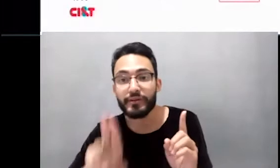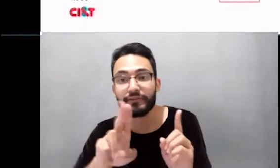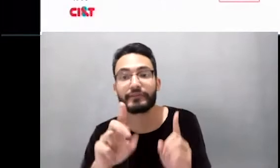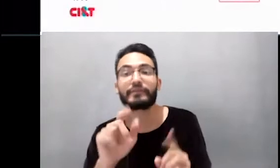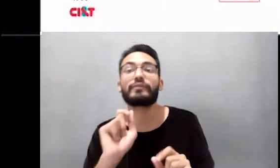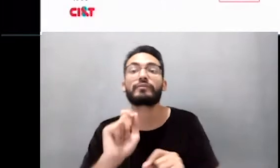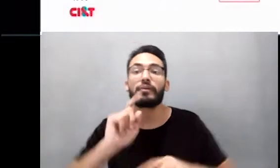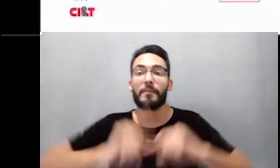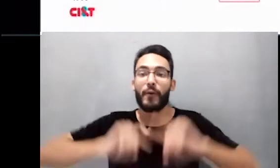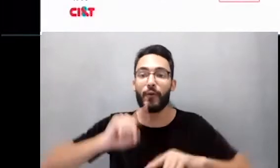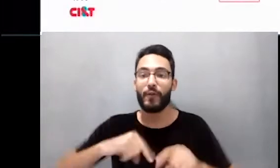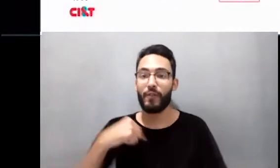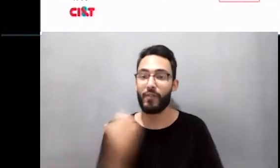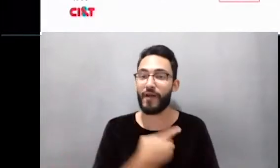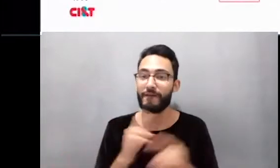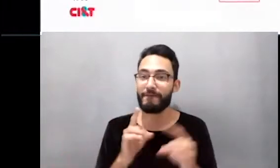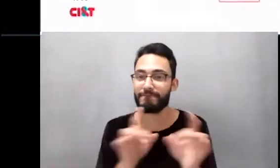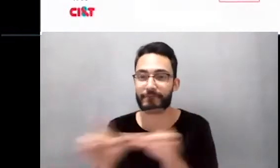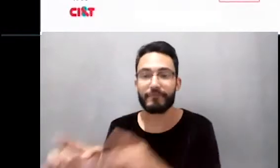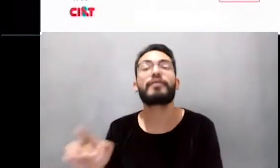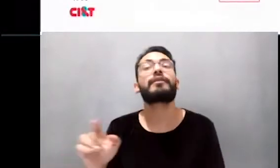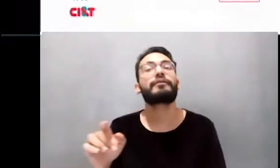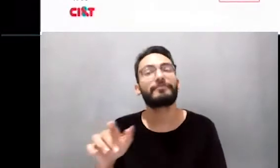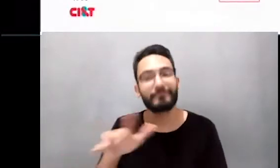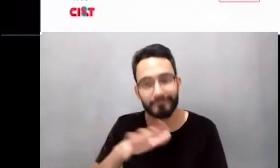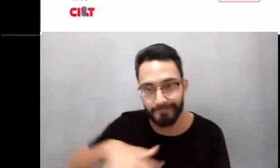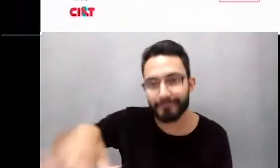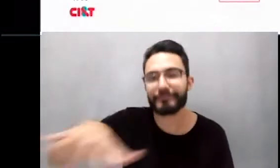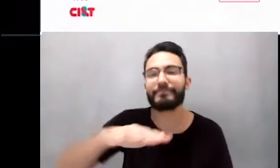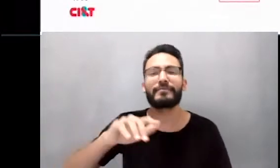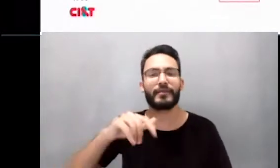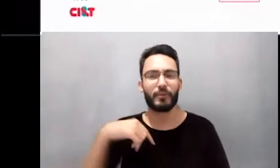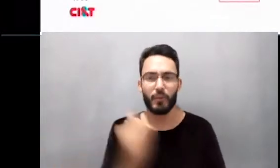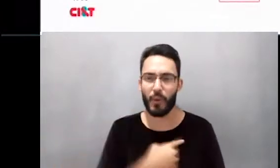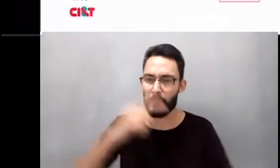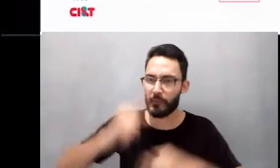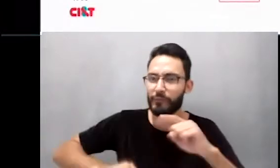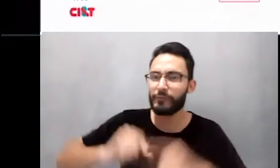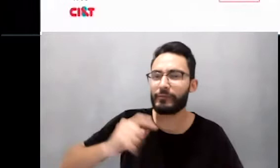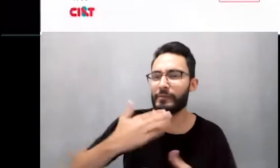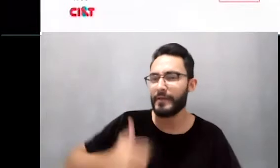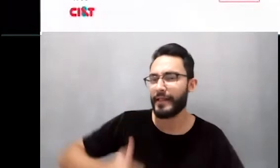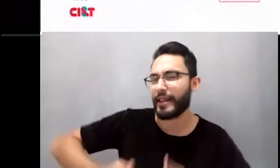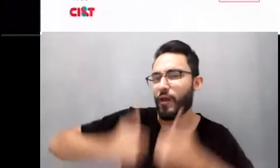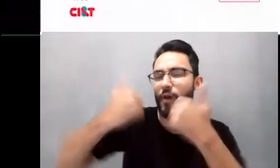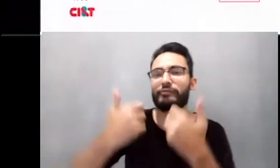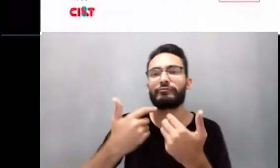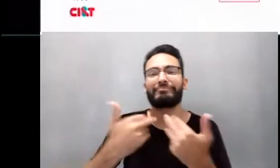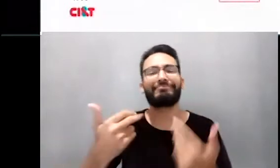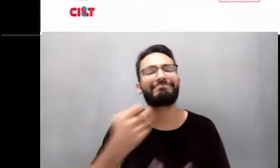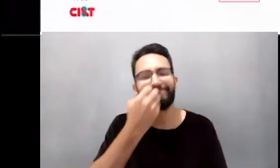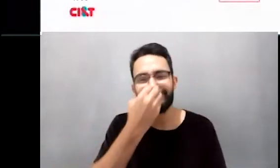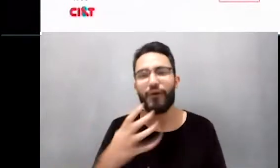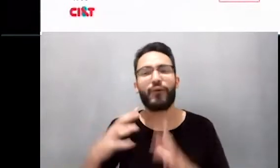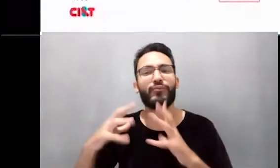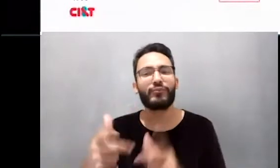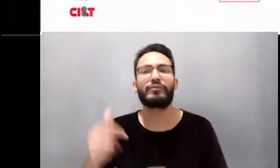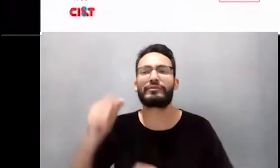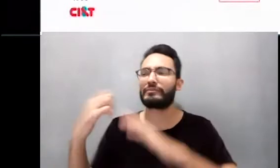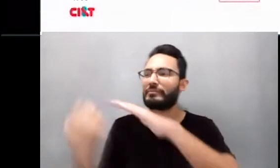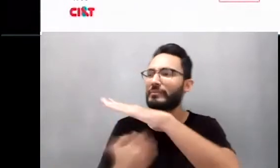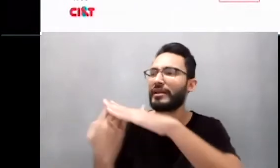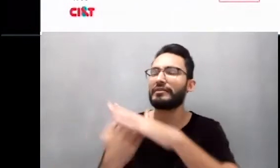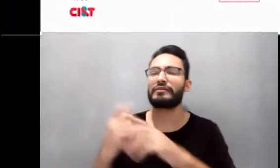né? Então, é uma constante transformação nos nossos produtos, das nossas intenções. Isso é muito bom. A gente vê uma empresa que está